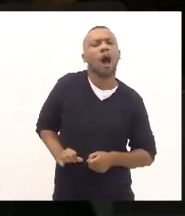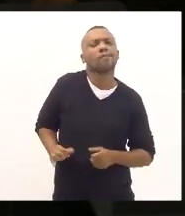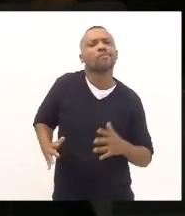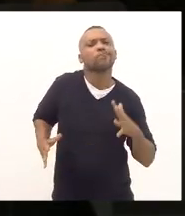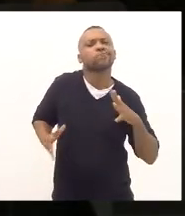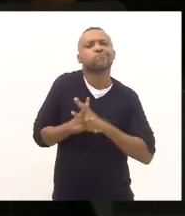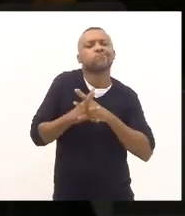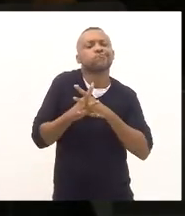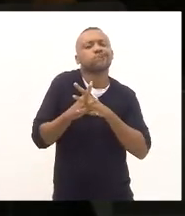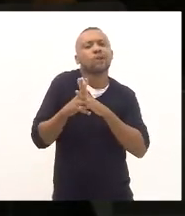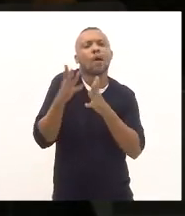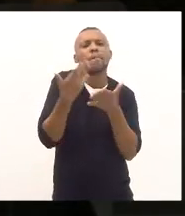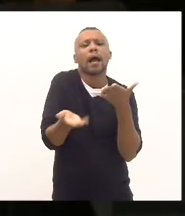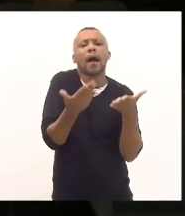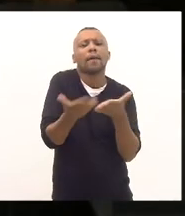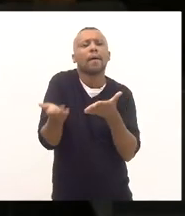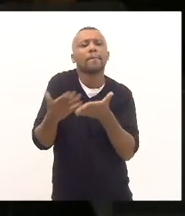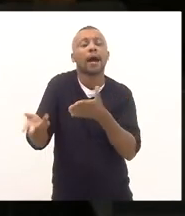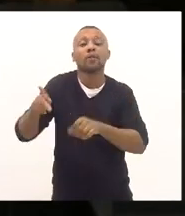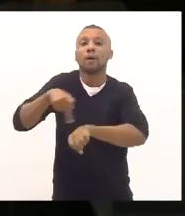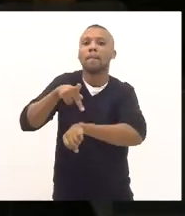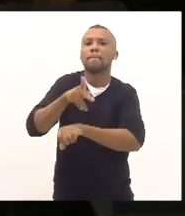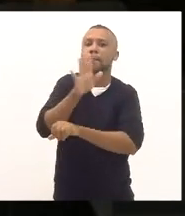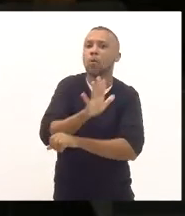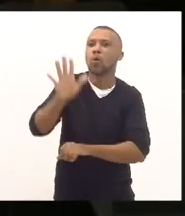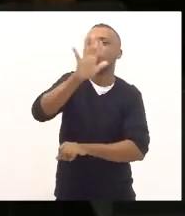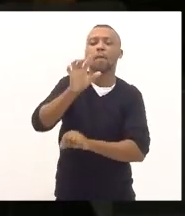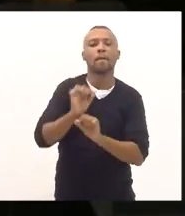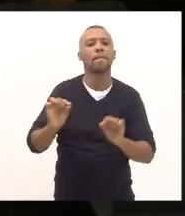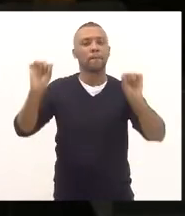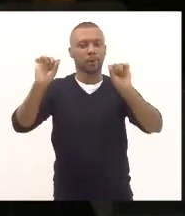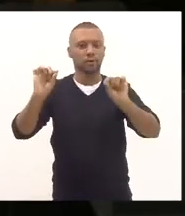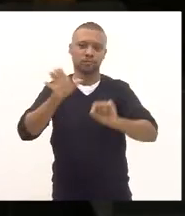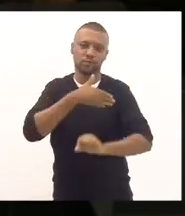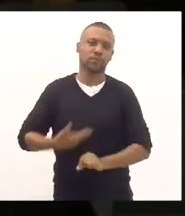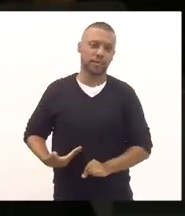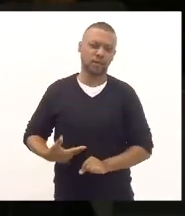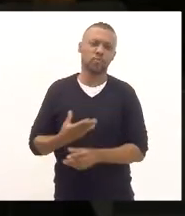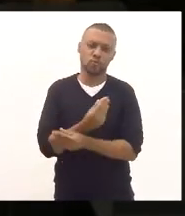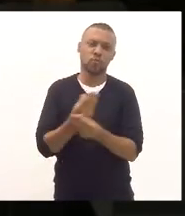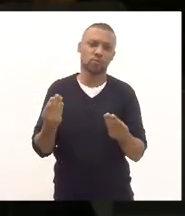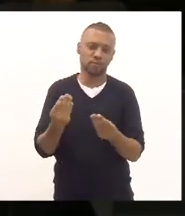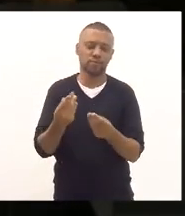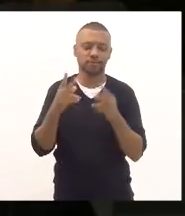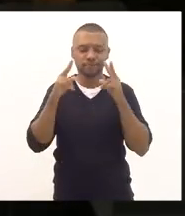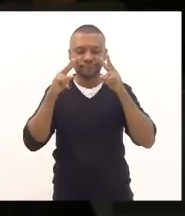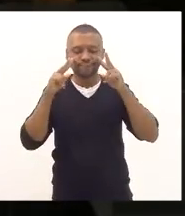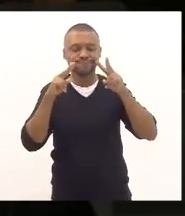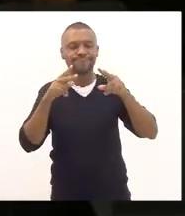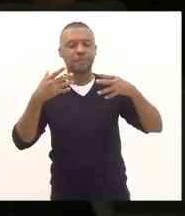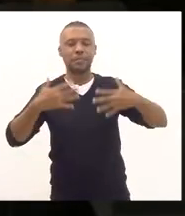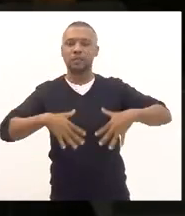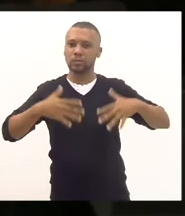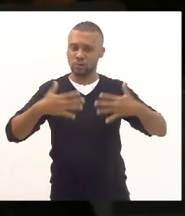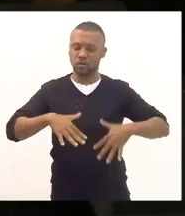perdas no nosso país nosso estado muito consideráveis